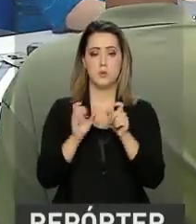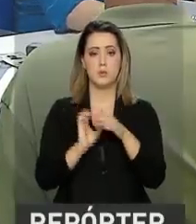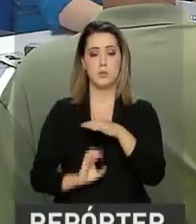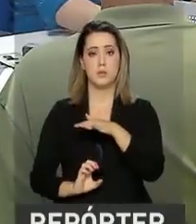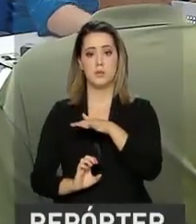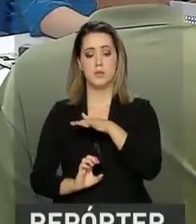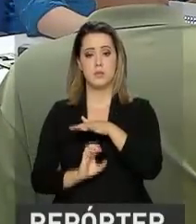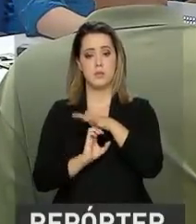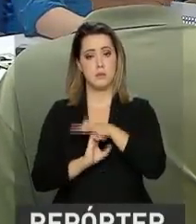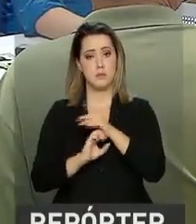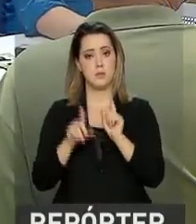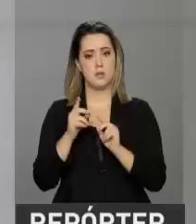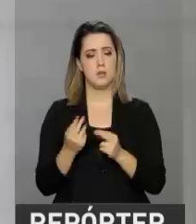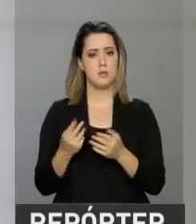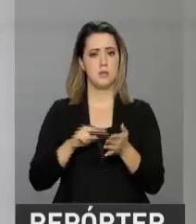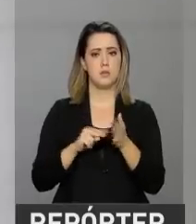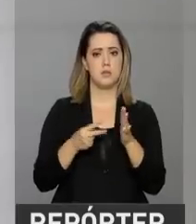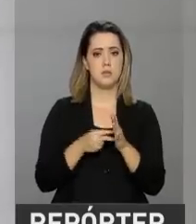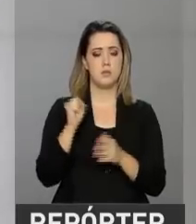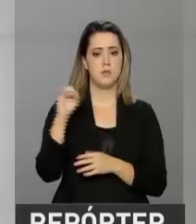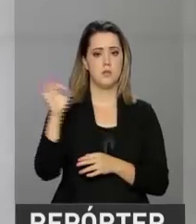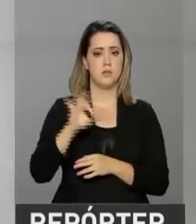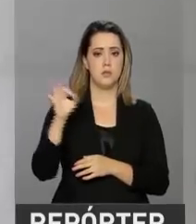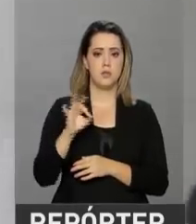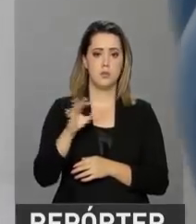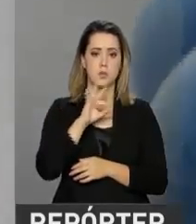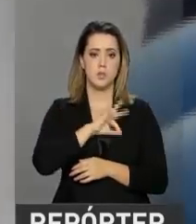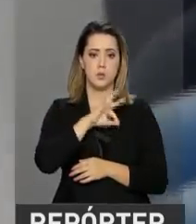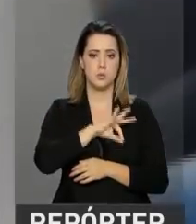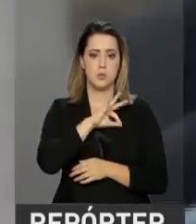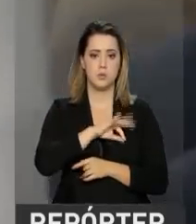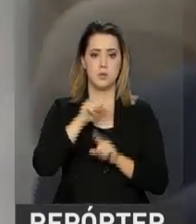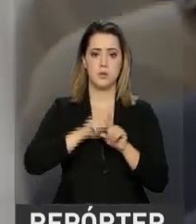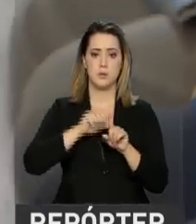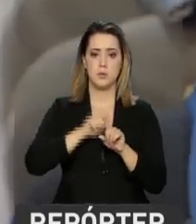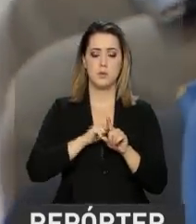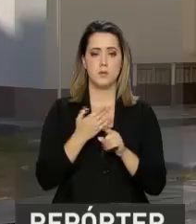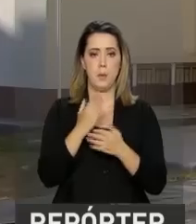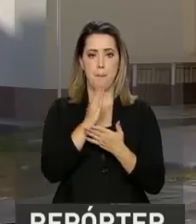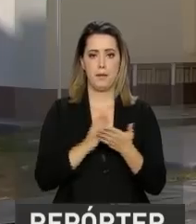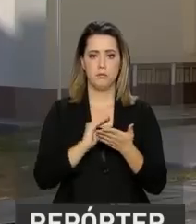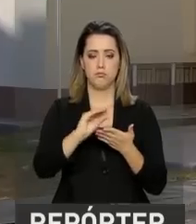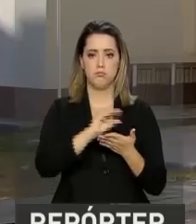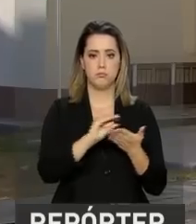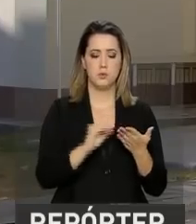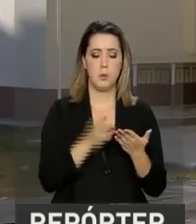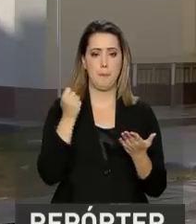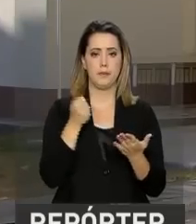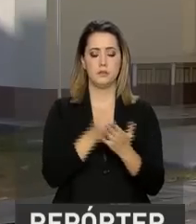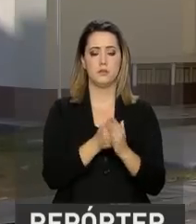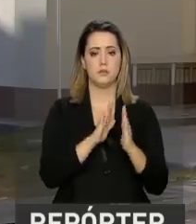empregadores o valor corresponde a 8% do salário mensal do Trabalhador parte dos recursos financia